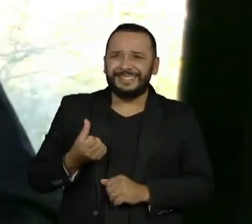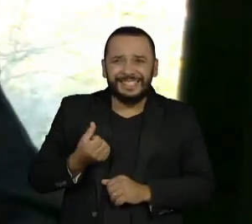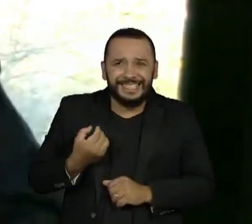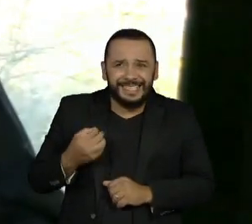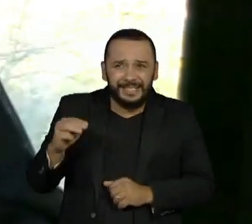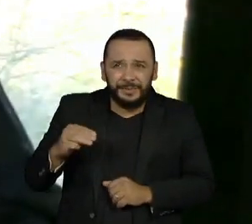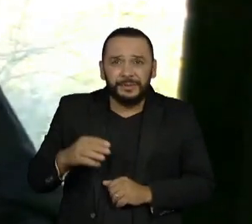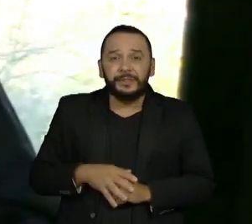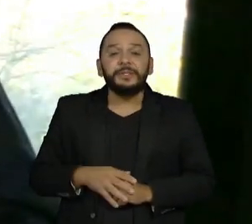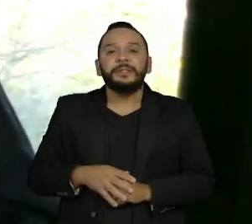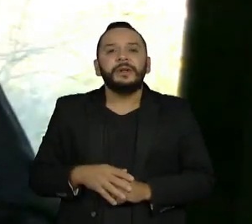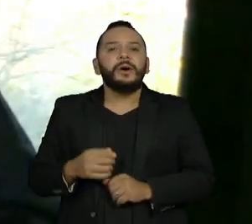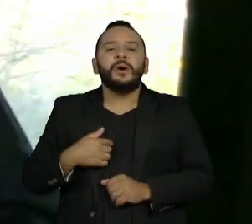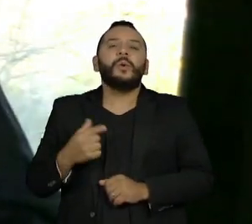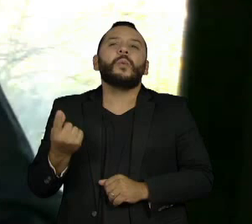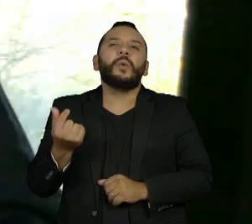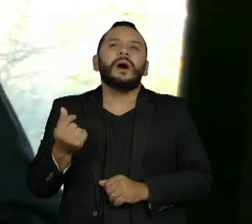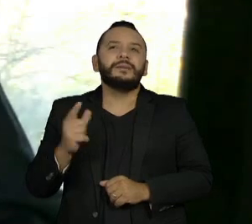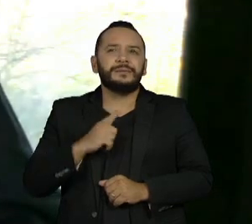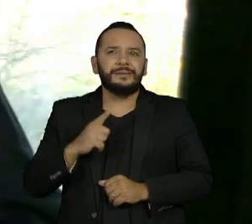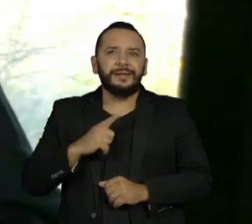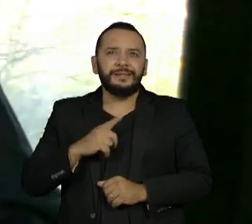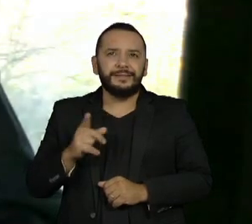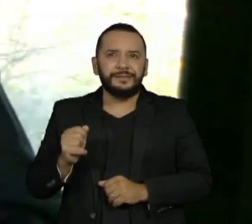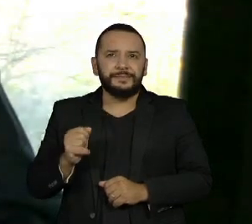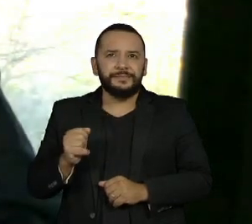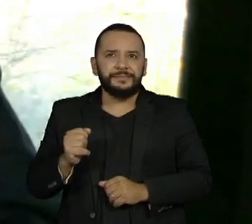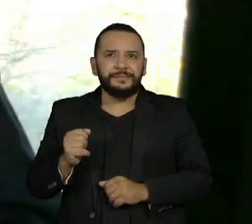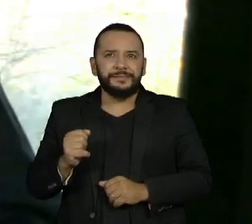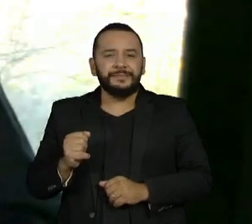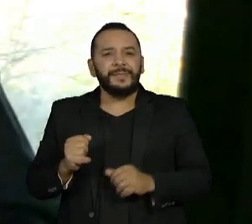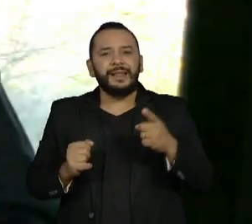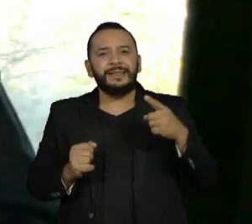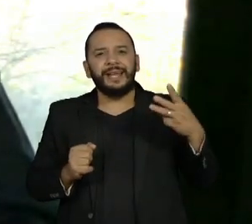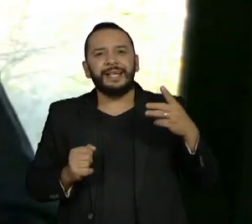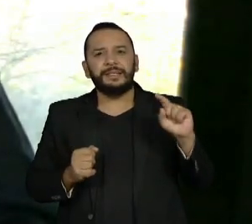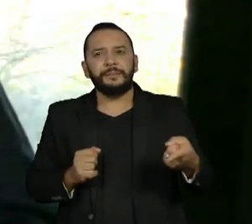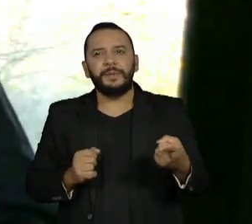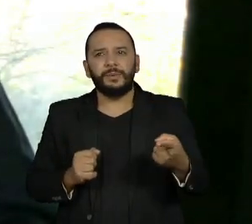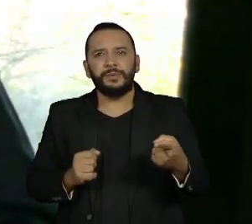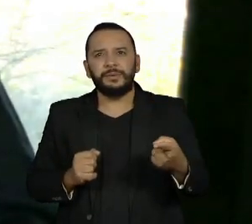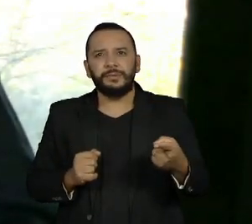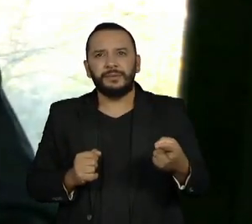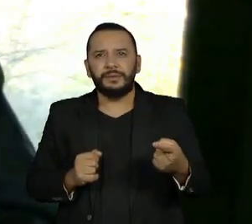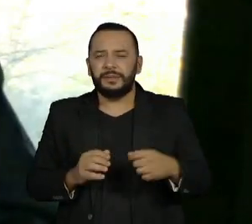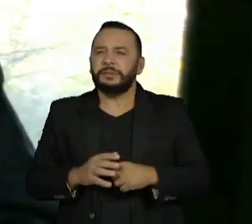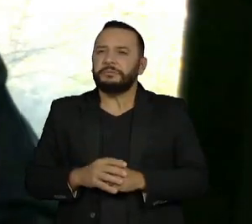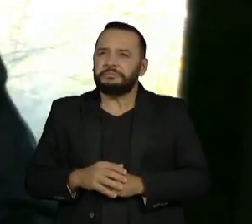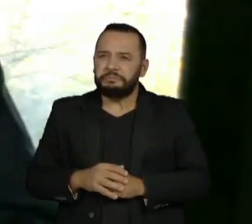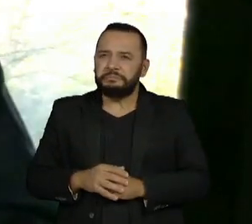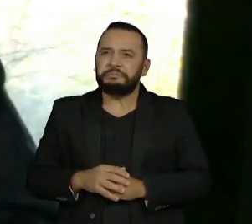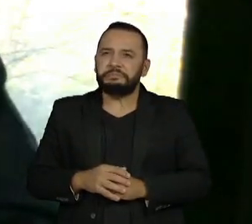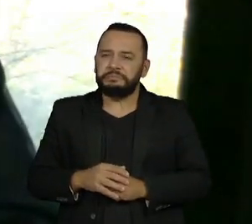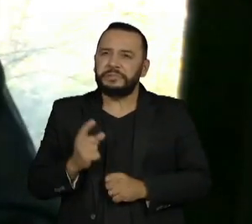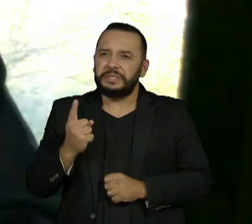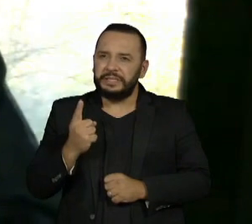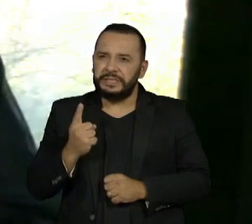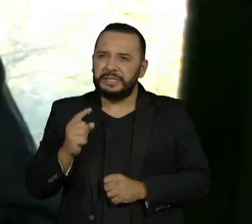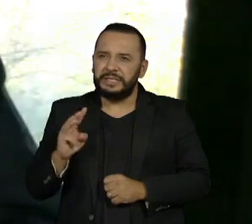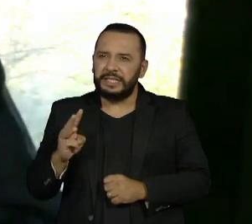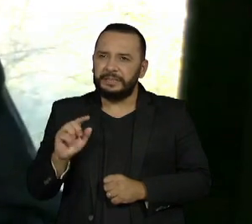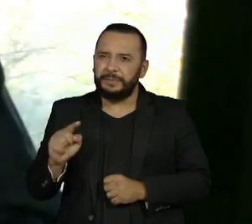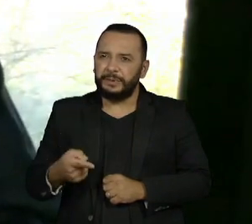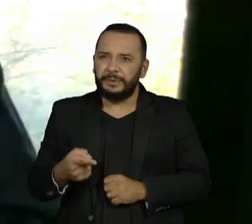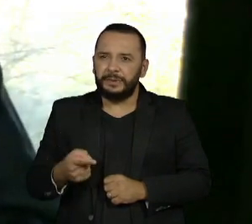tem quanto para esse programa? Ela falou, $13 mil. Falei, então vamos fazer um programa